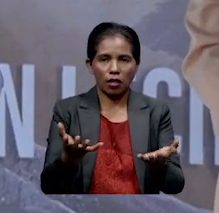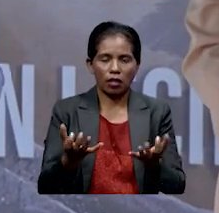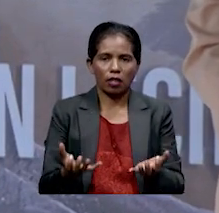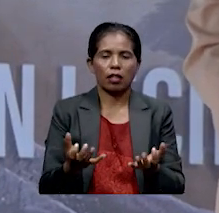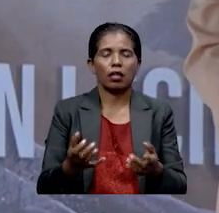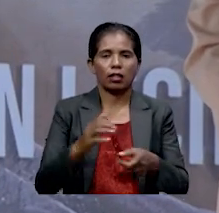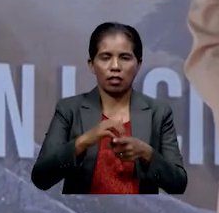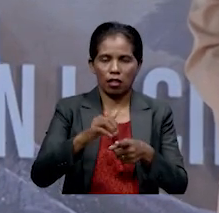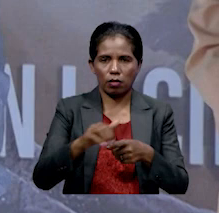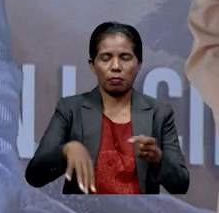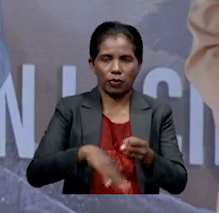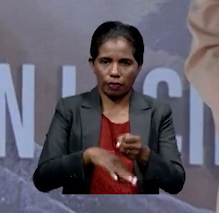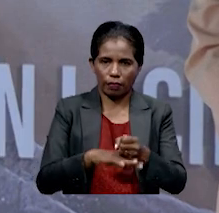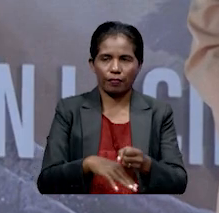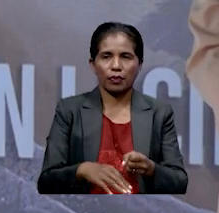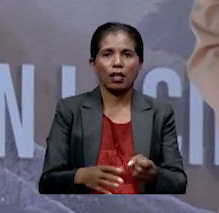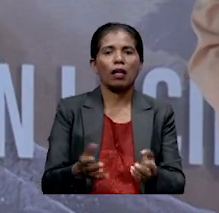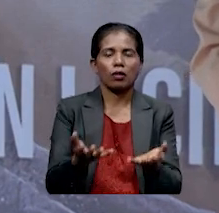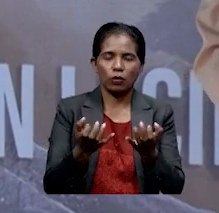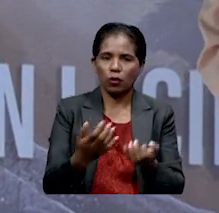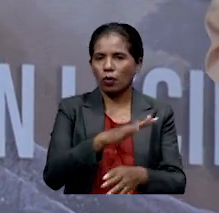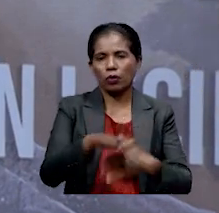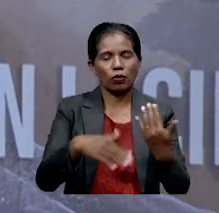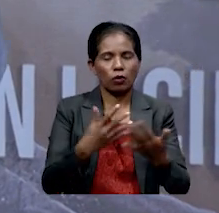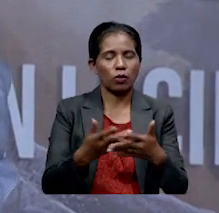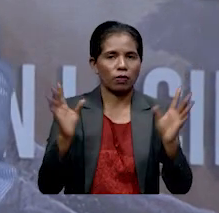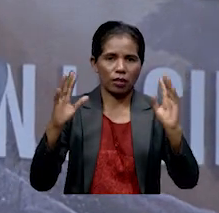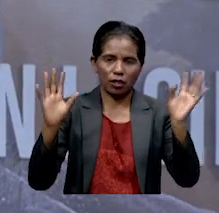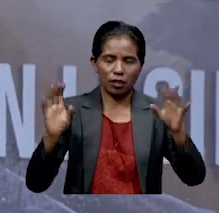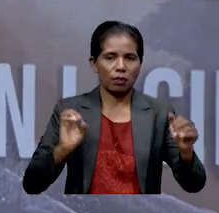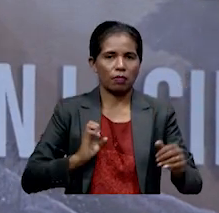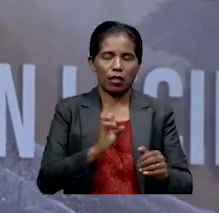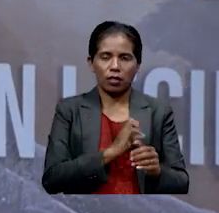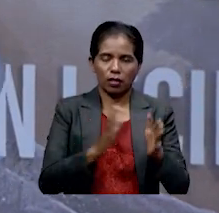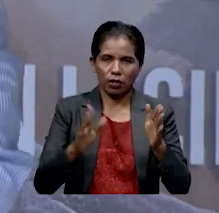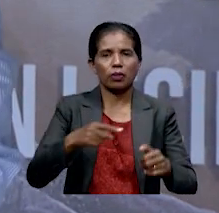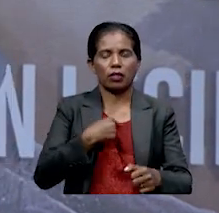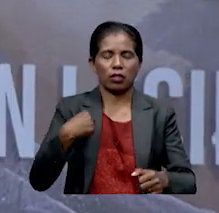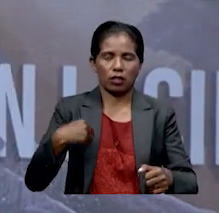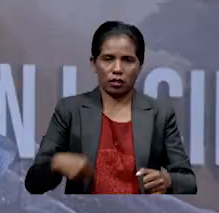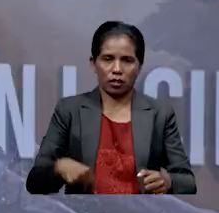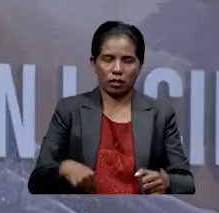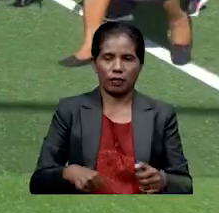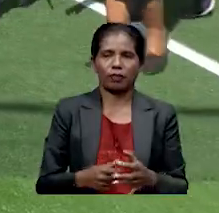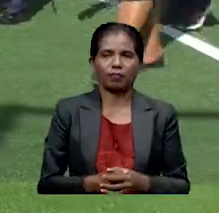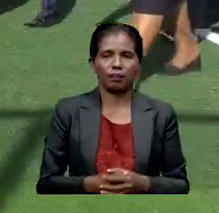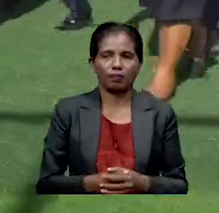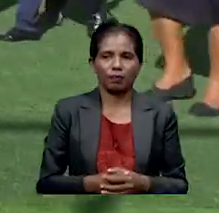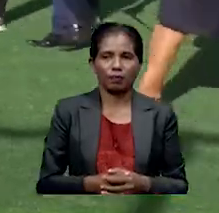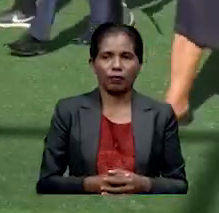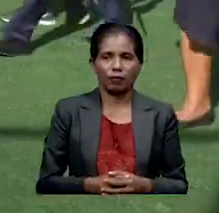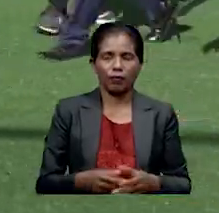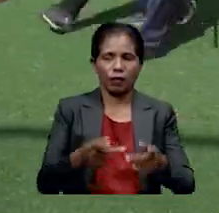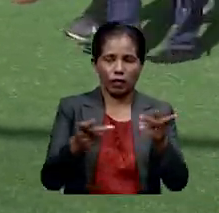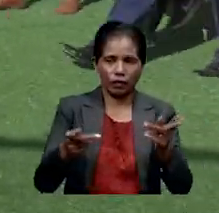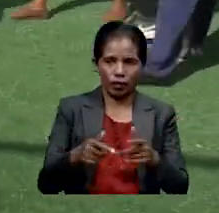Também é o cara russo e todo o passo lima para o embaixador do governo da República Popular China. E a fato em